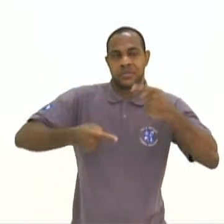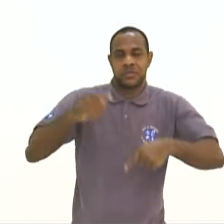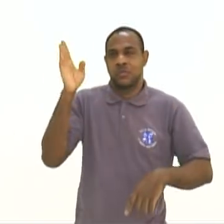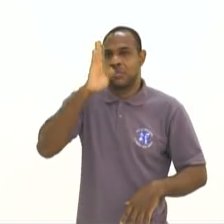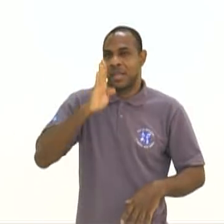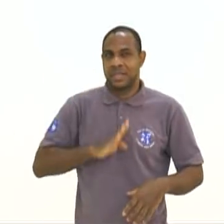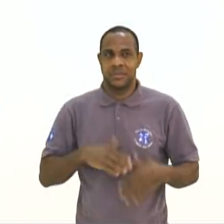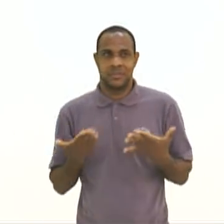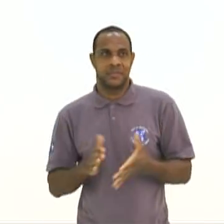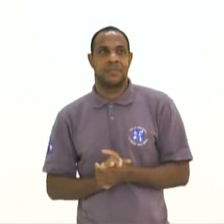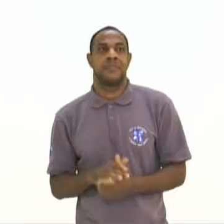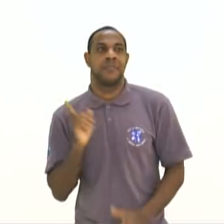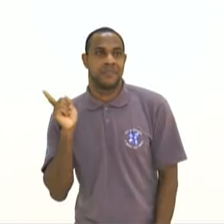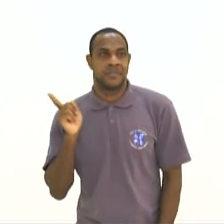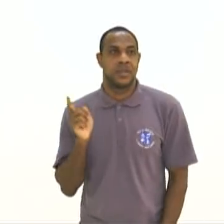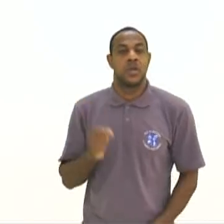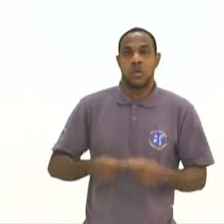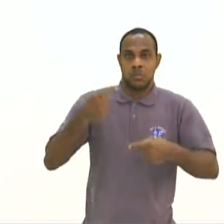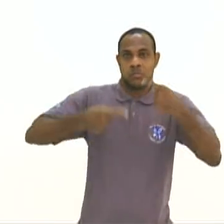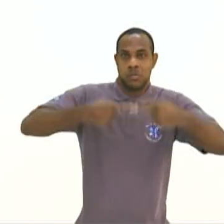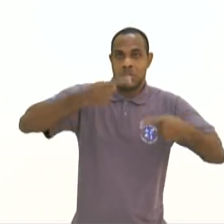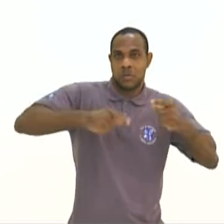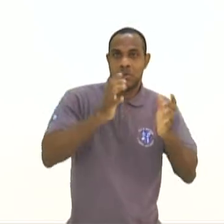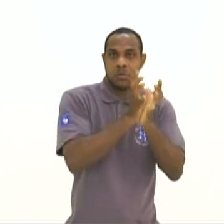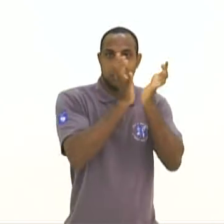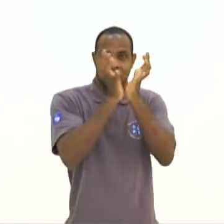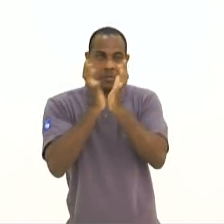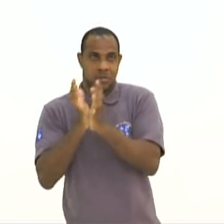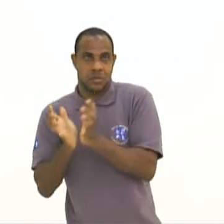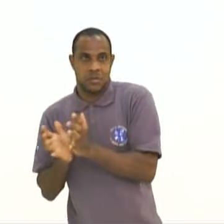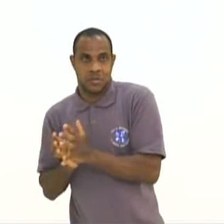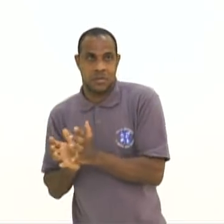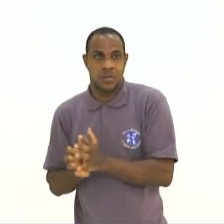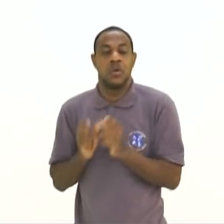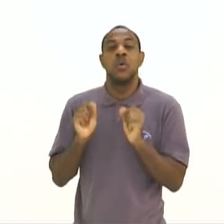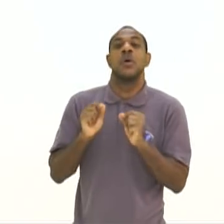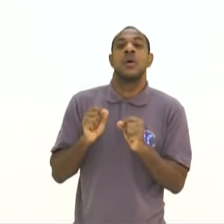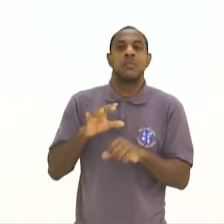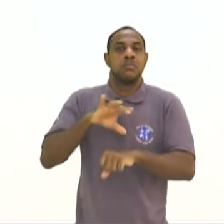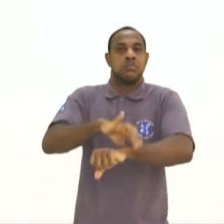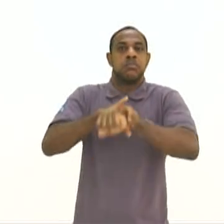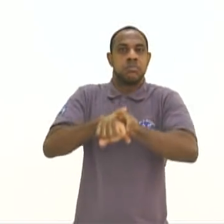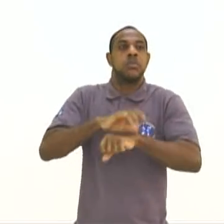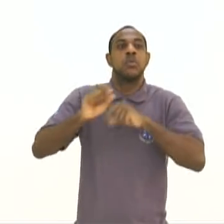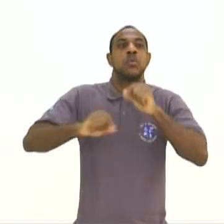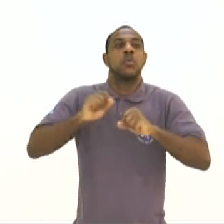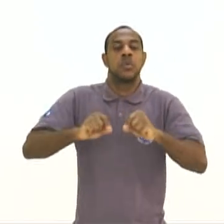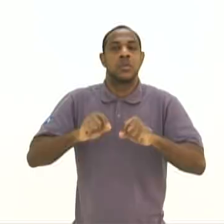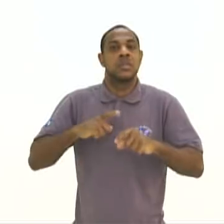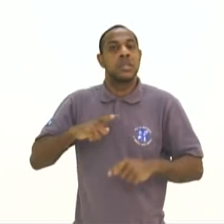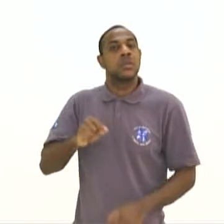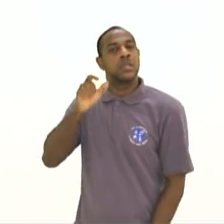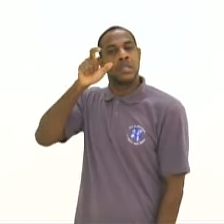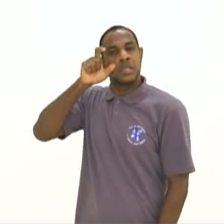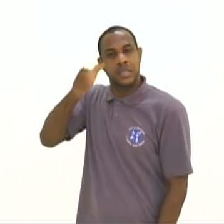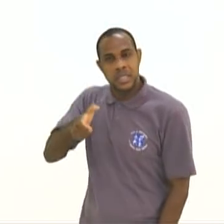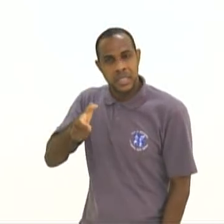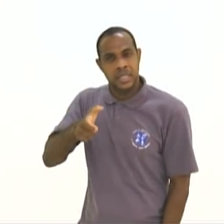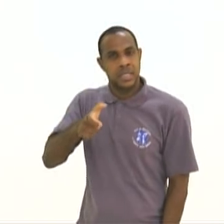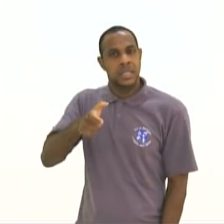artigo 2º diz: os partidos políticos destinam-se a assegurar, no interesse do